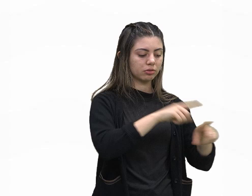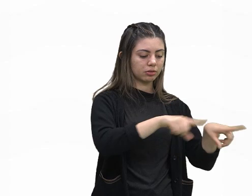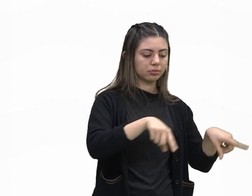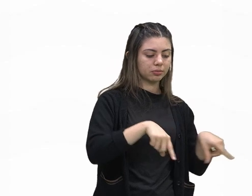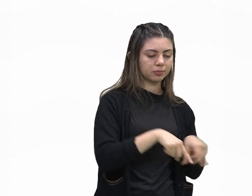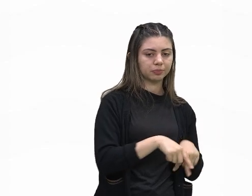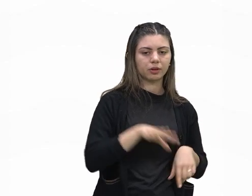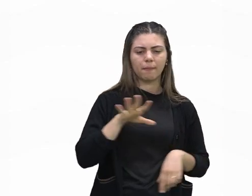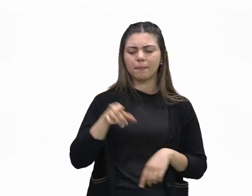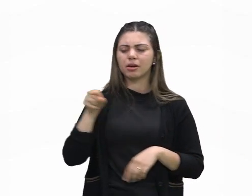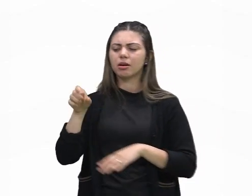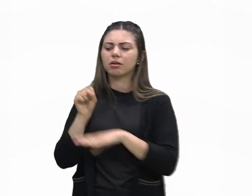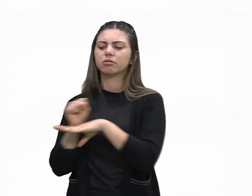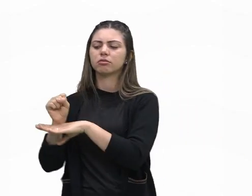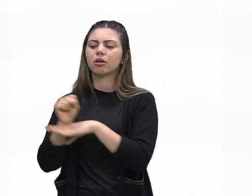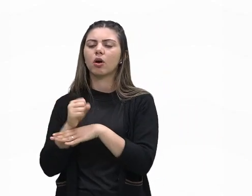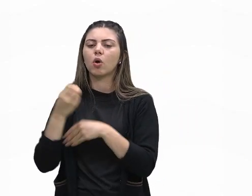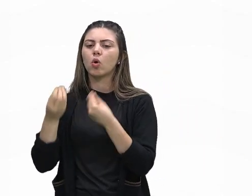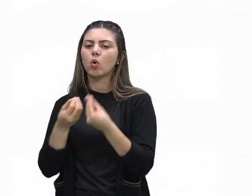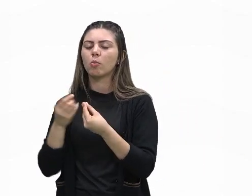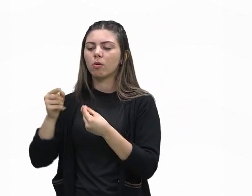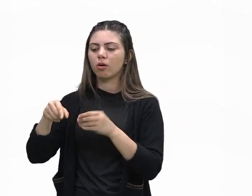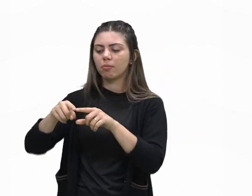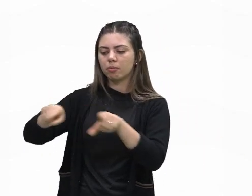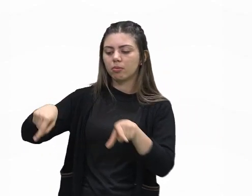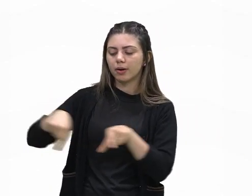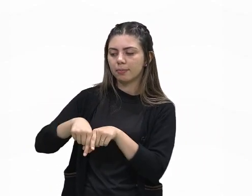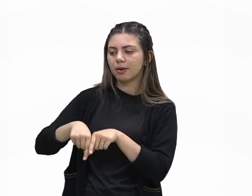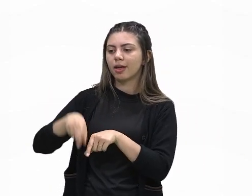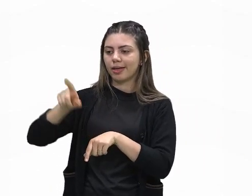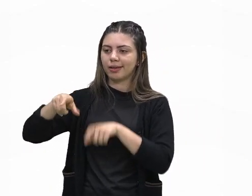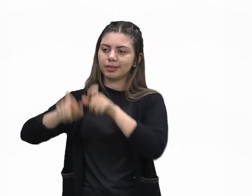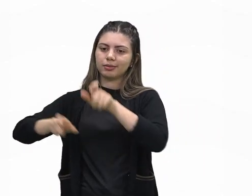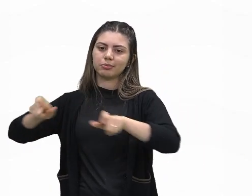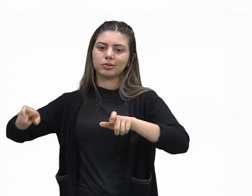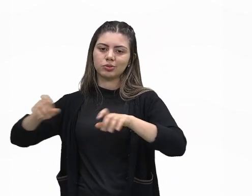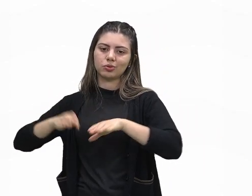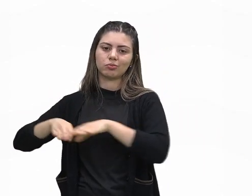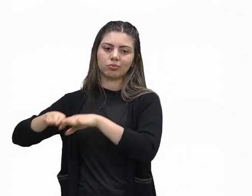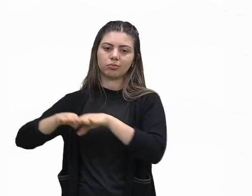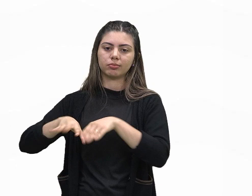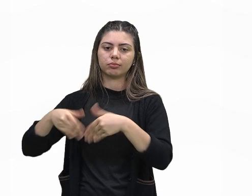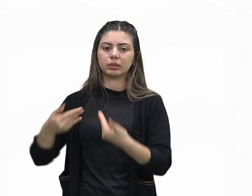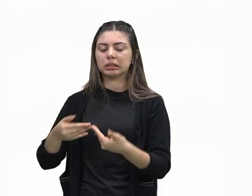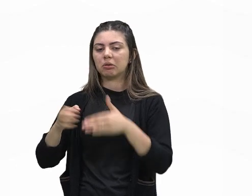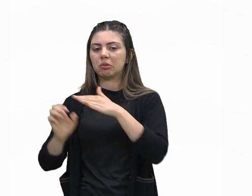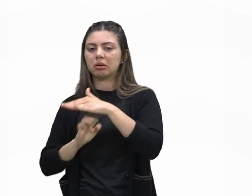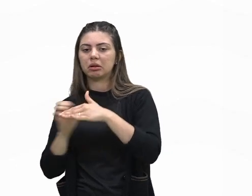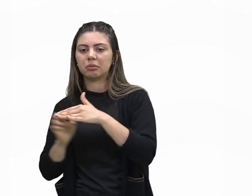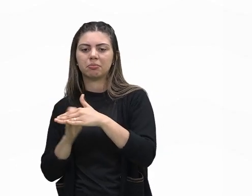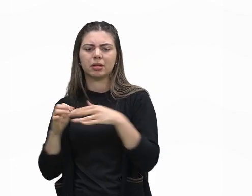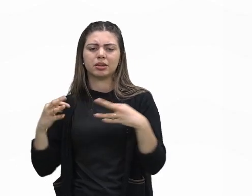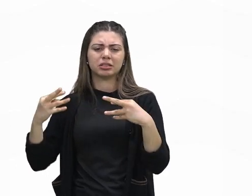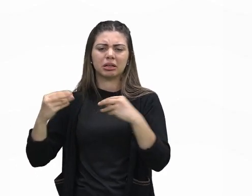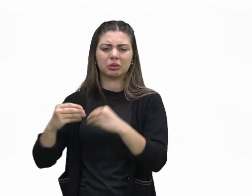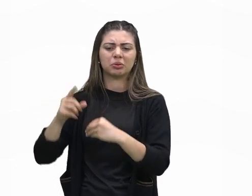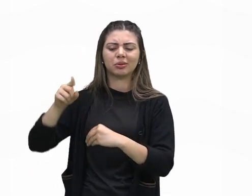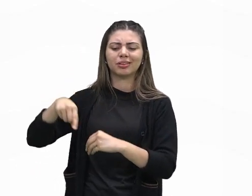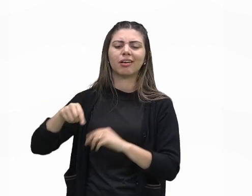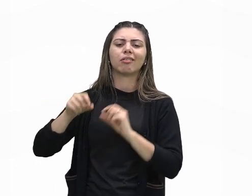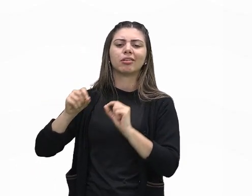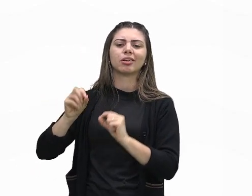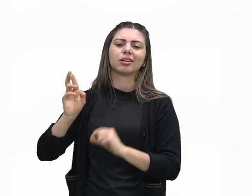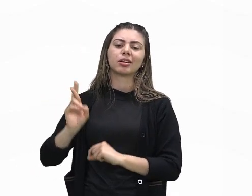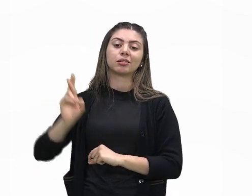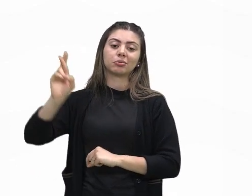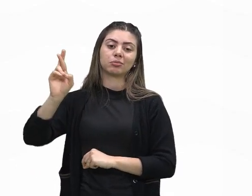é socializada, né? Então, toda a estrutura produtiva, empresa, máquina, tudo é colocado